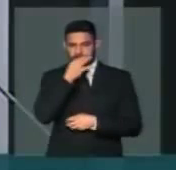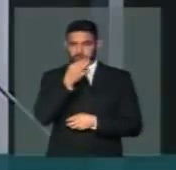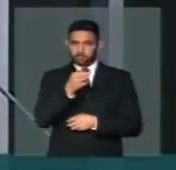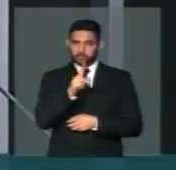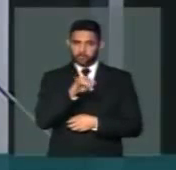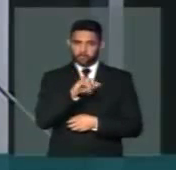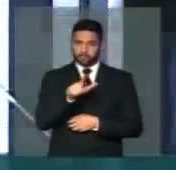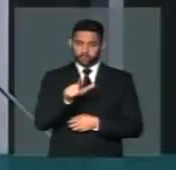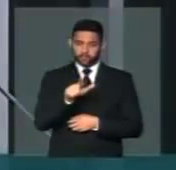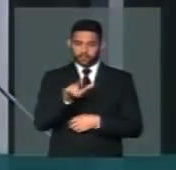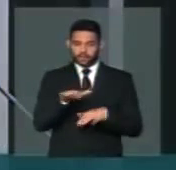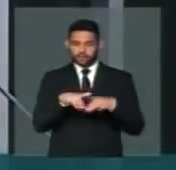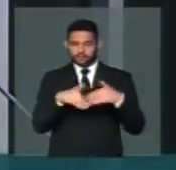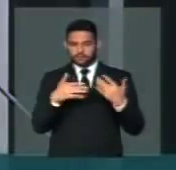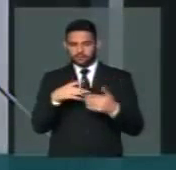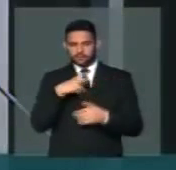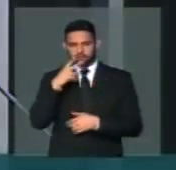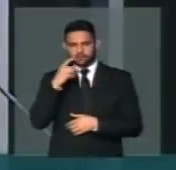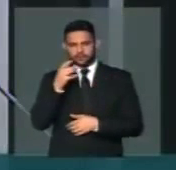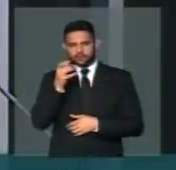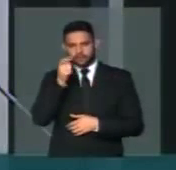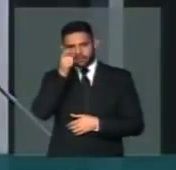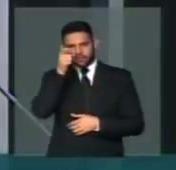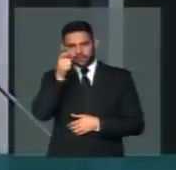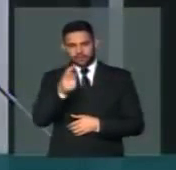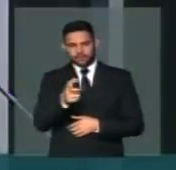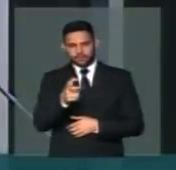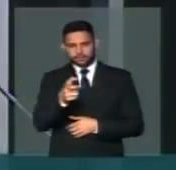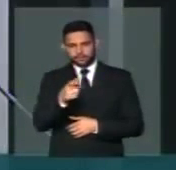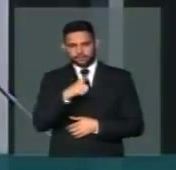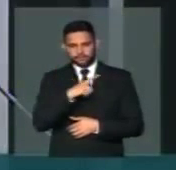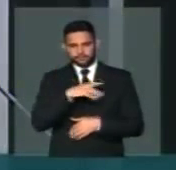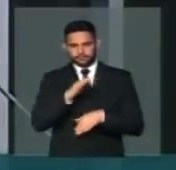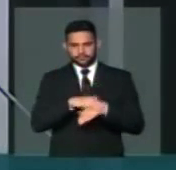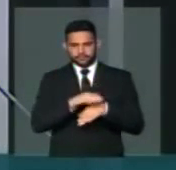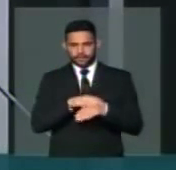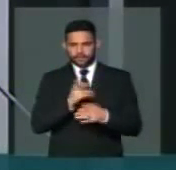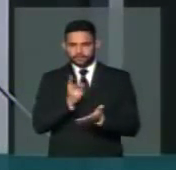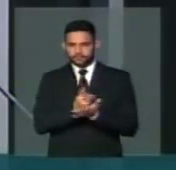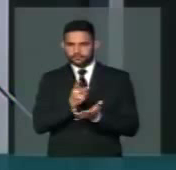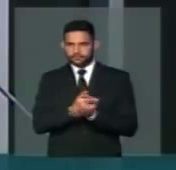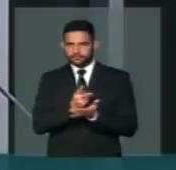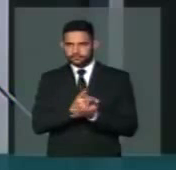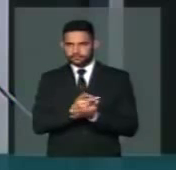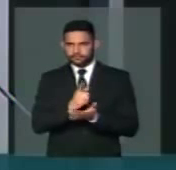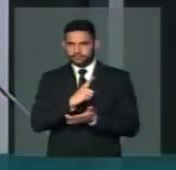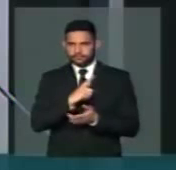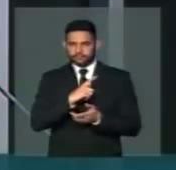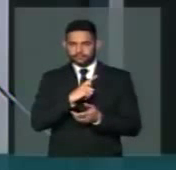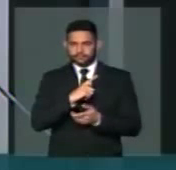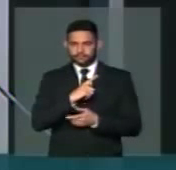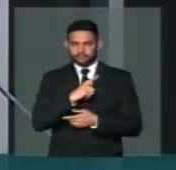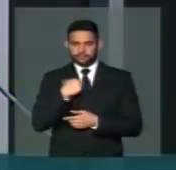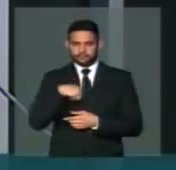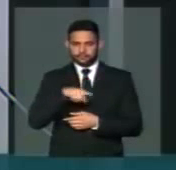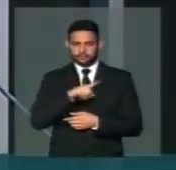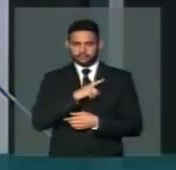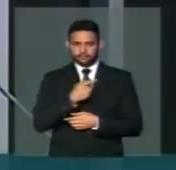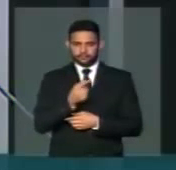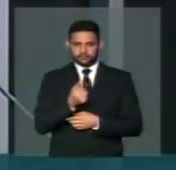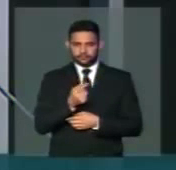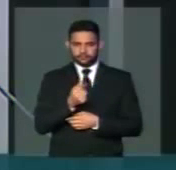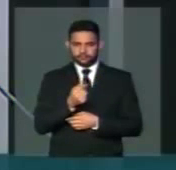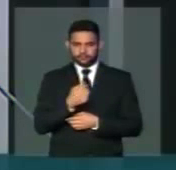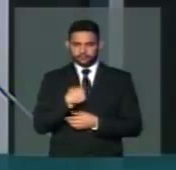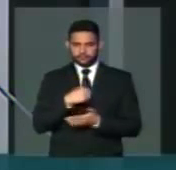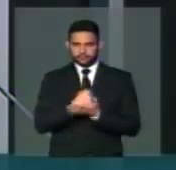pública quando lhe interessa. Tinha que ser mais permanente. Tivéssemos nós dinheiro